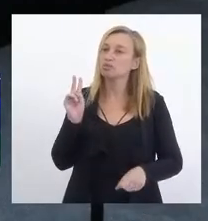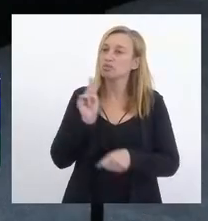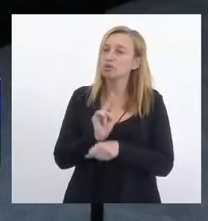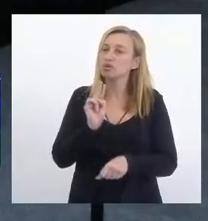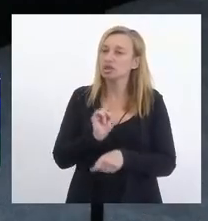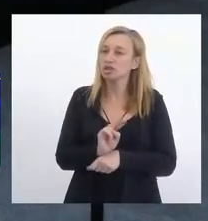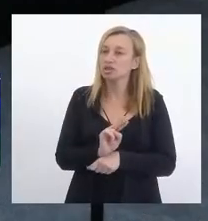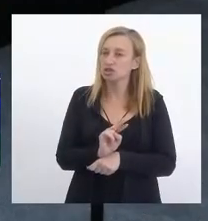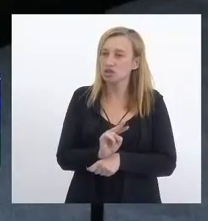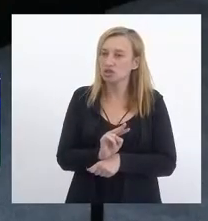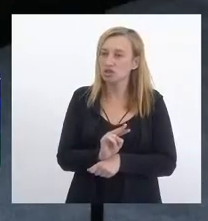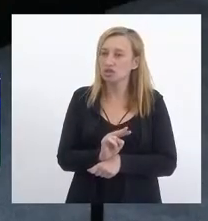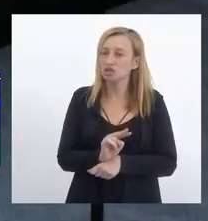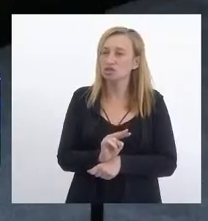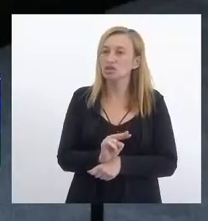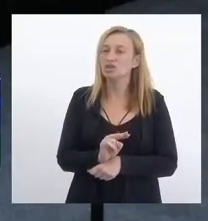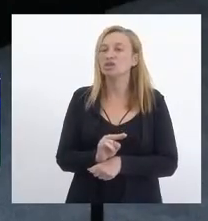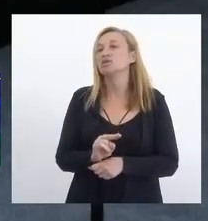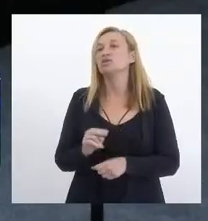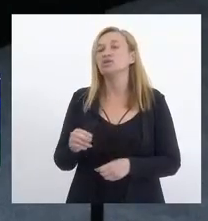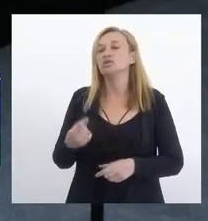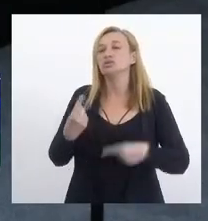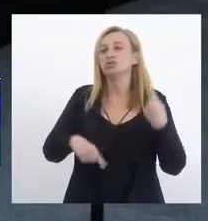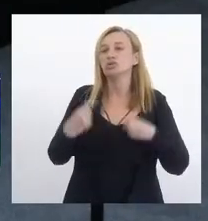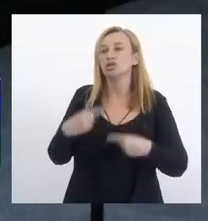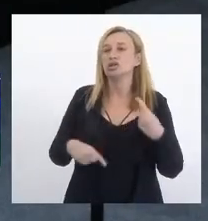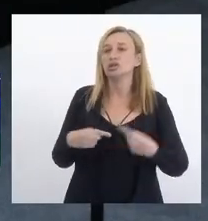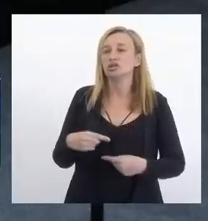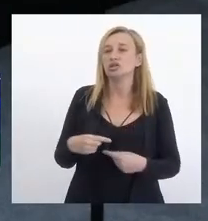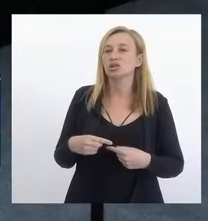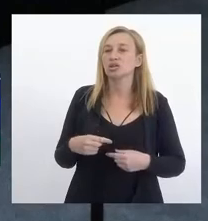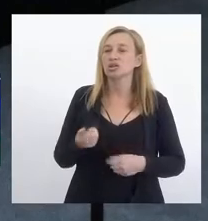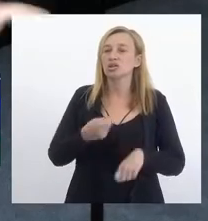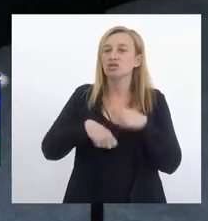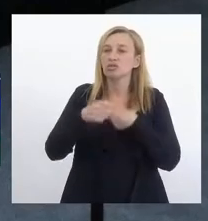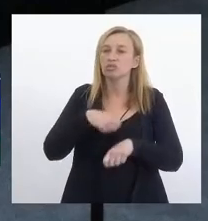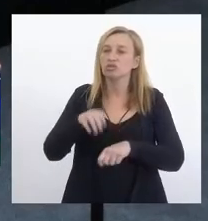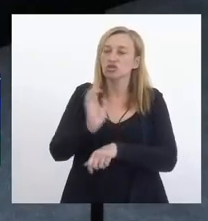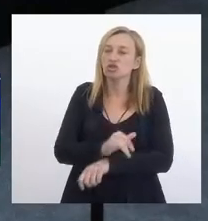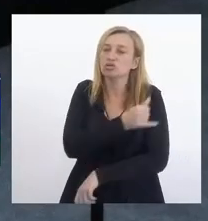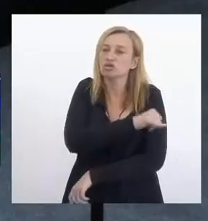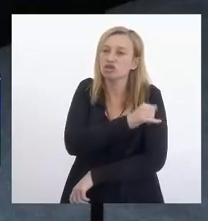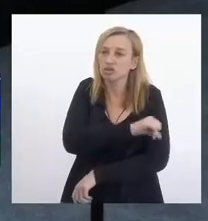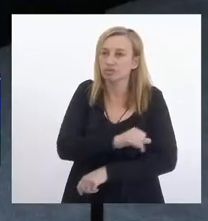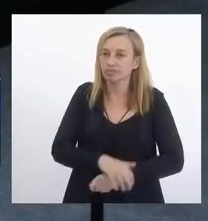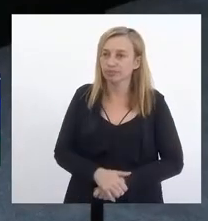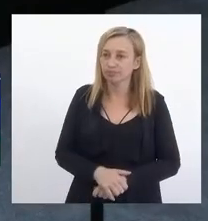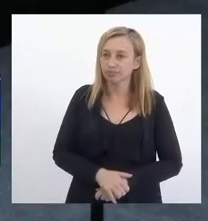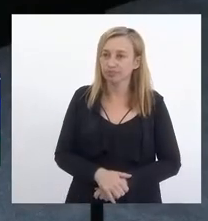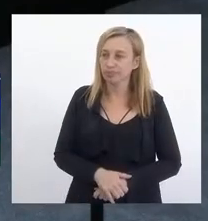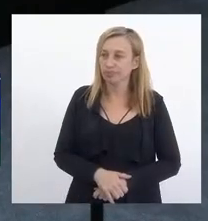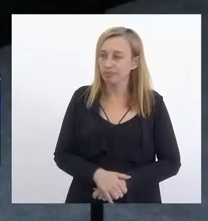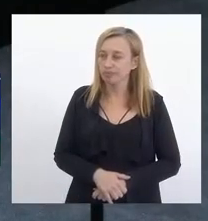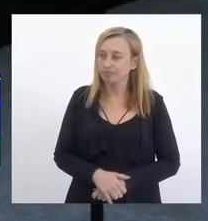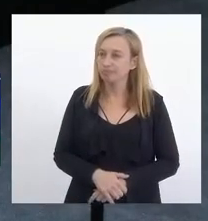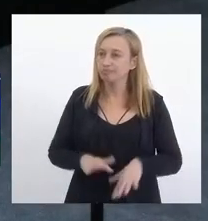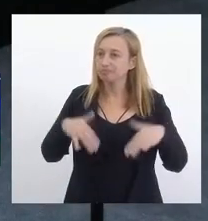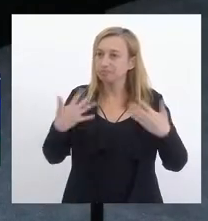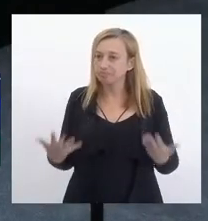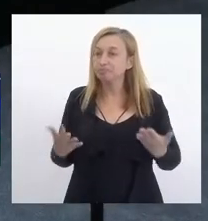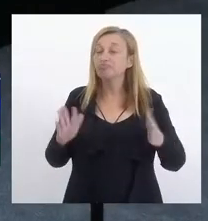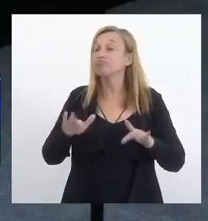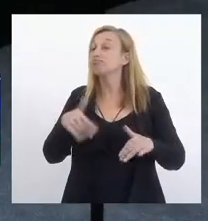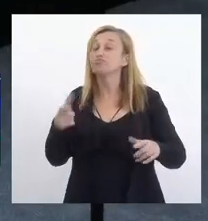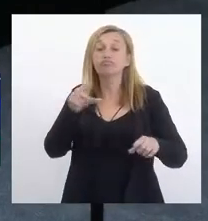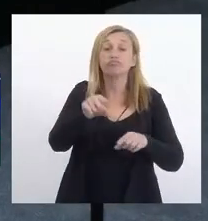dos dissabores políticos e econômicos que o Estado do Rio de Janeiro está submetido. Então, qual é a